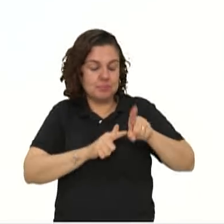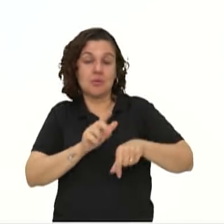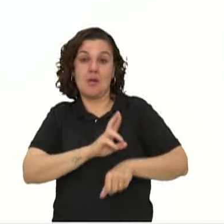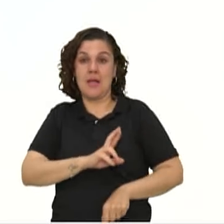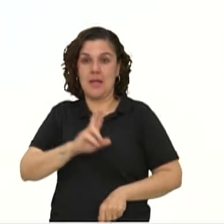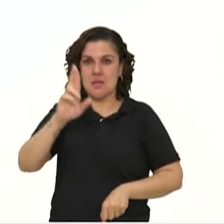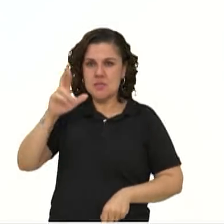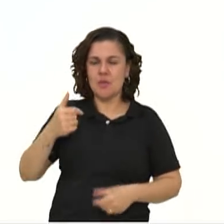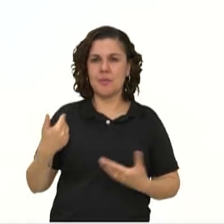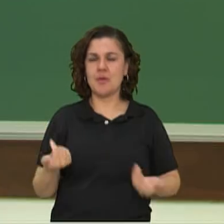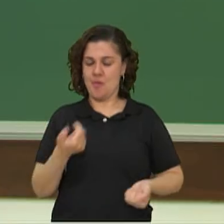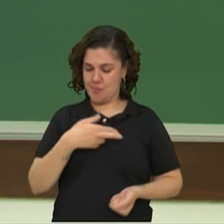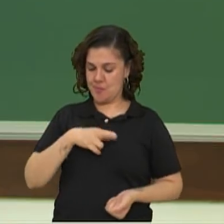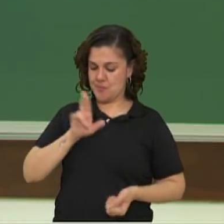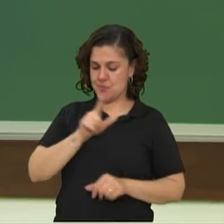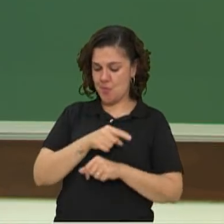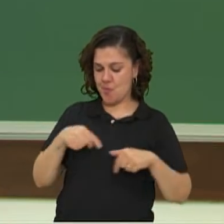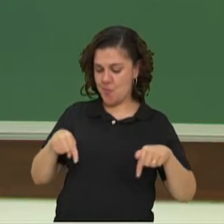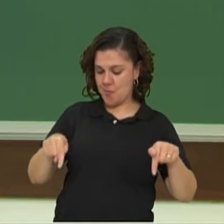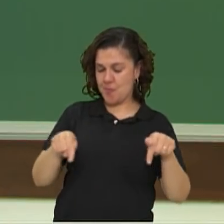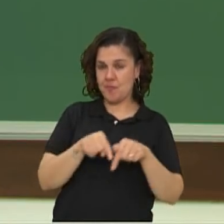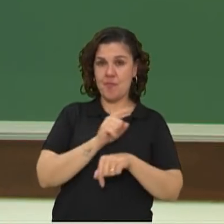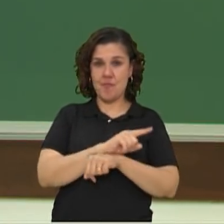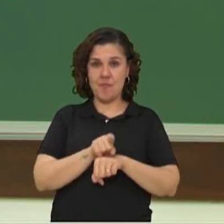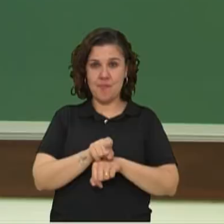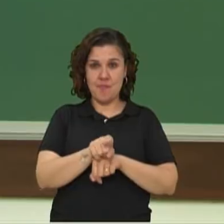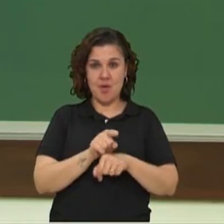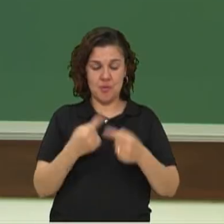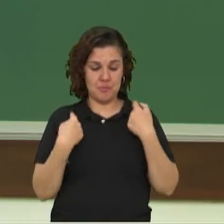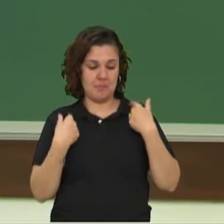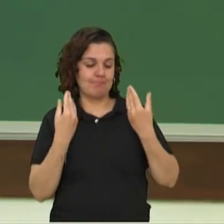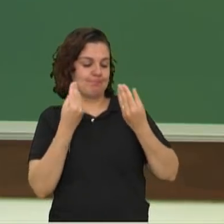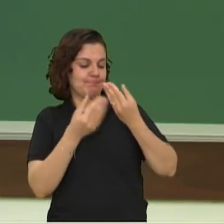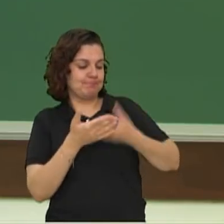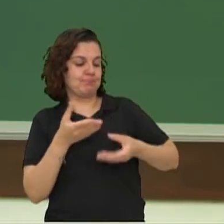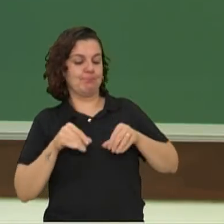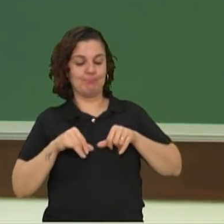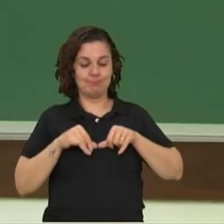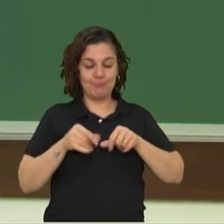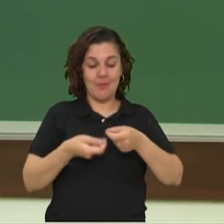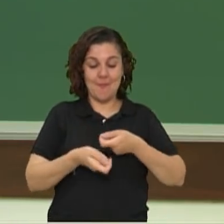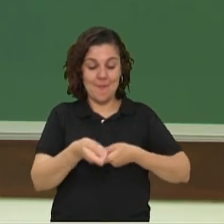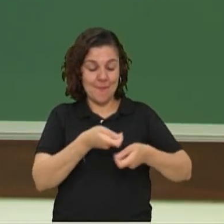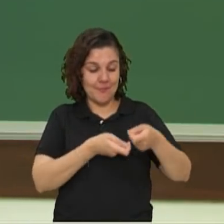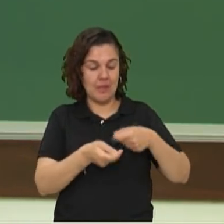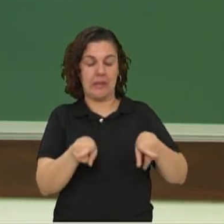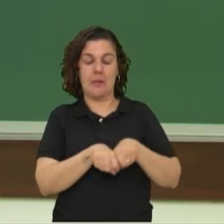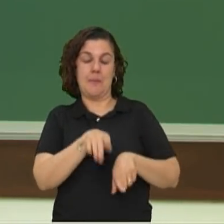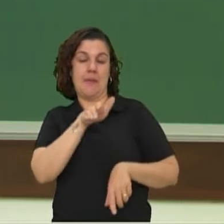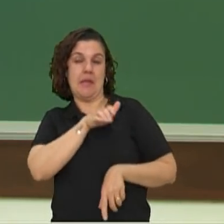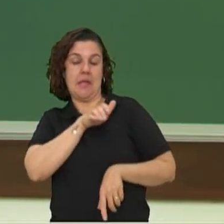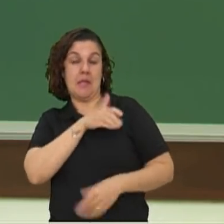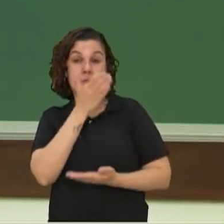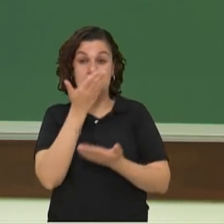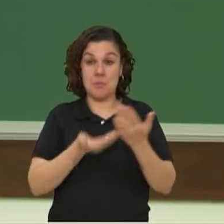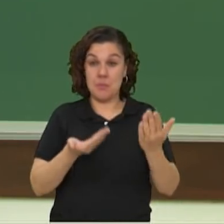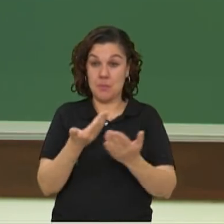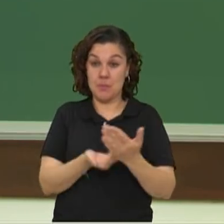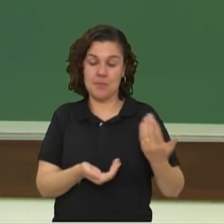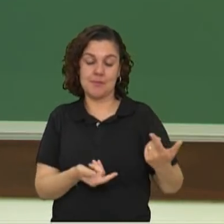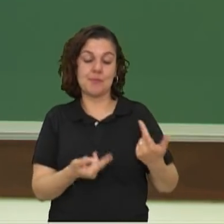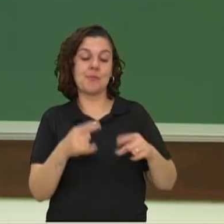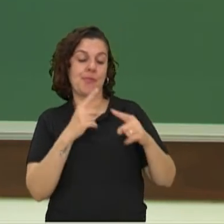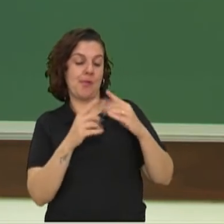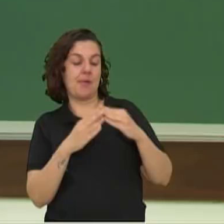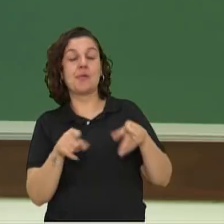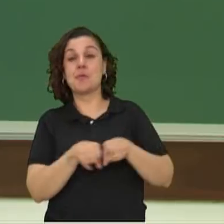senhores feudais, além de perder o poder, digamos, no sentido do comércio, da riqueza, começaram também a perder, também a Igreja,